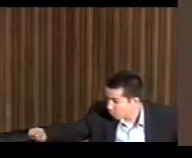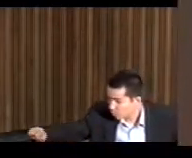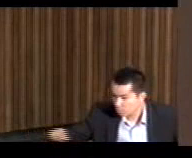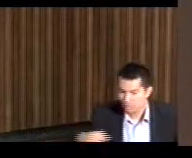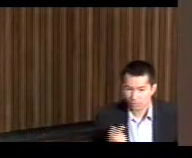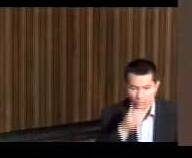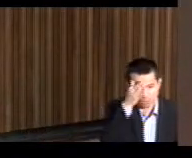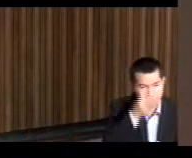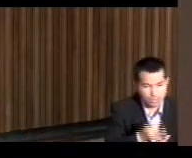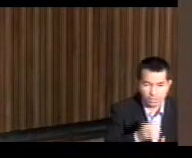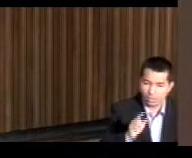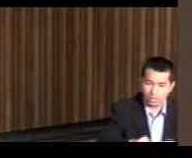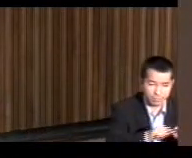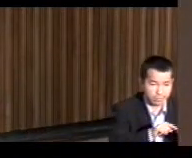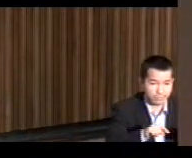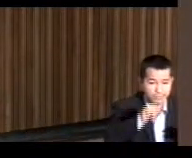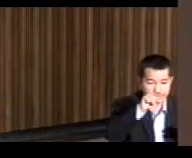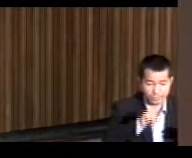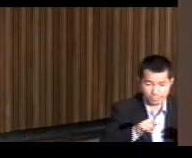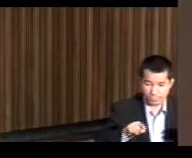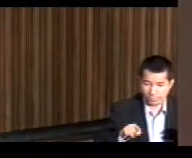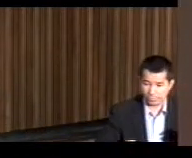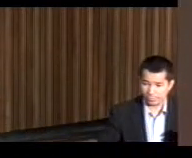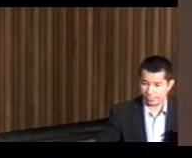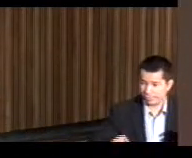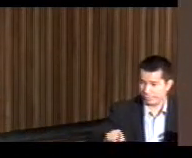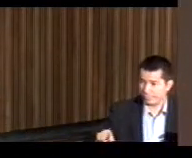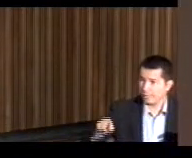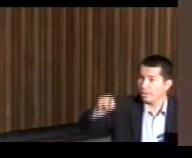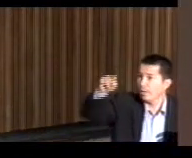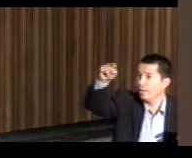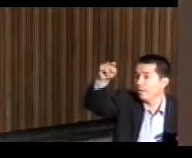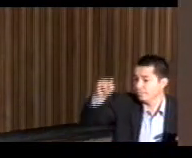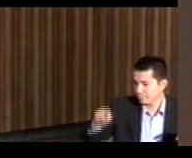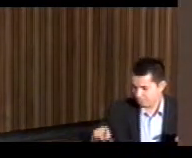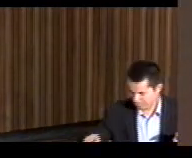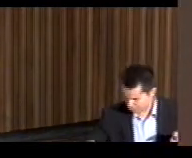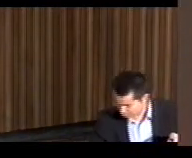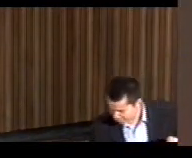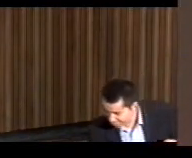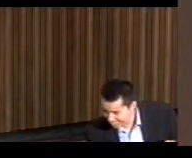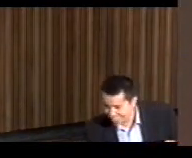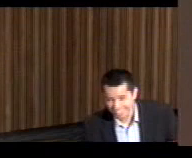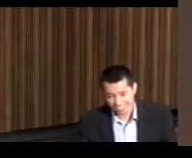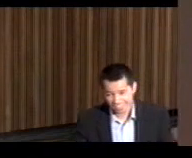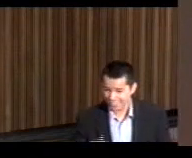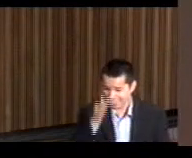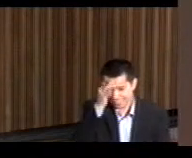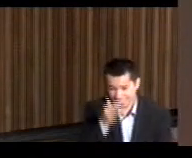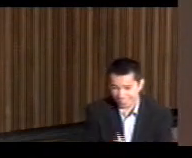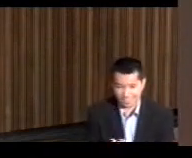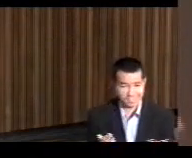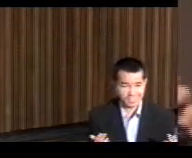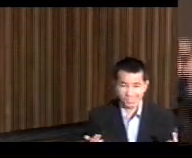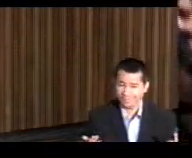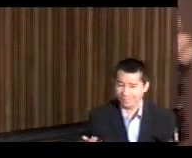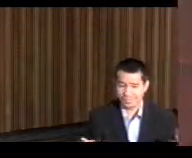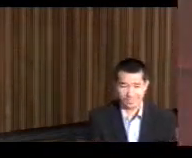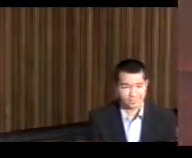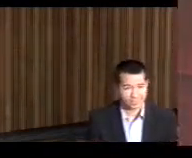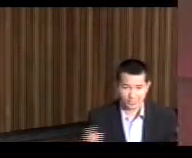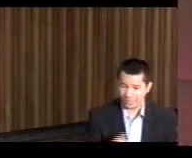Mas na jornada da fé tem dias que eu estou no fundo do vale, e quando a gente está no fundo do vale, eu não consigo